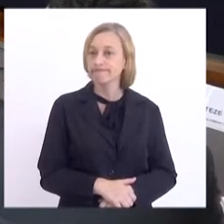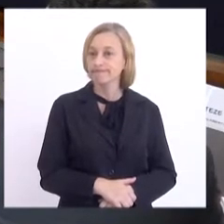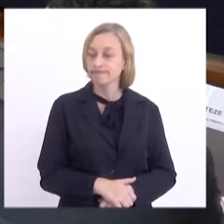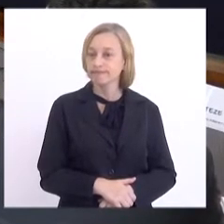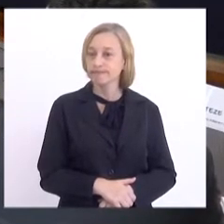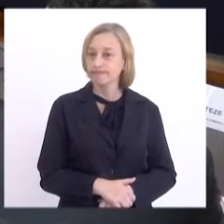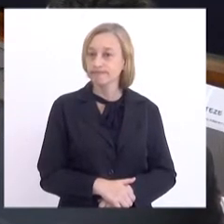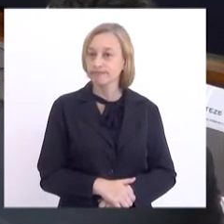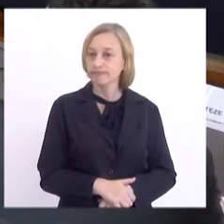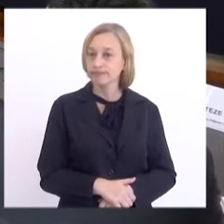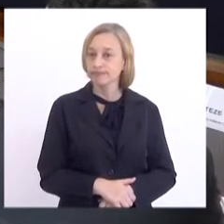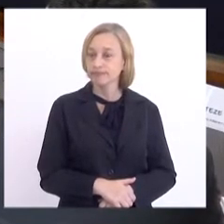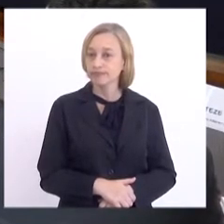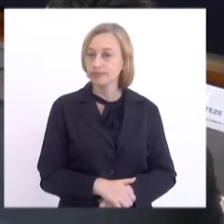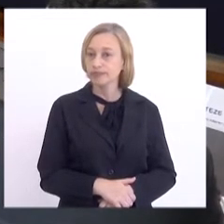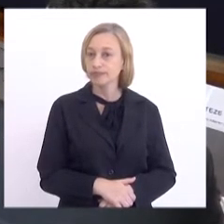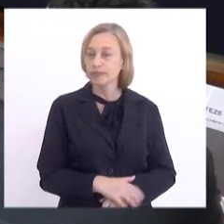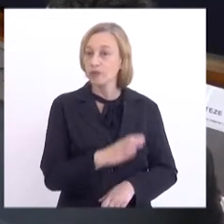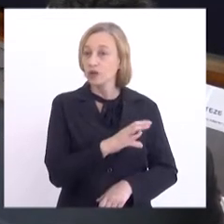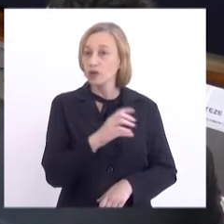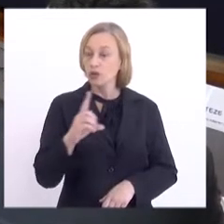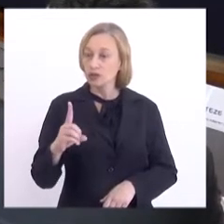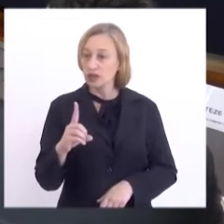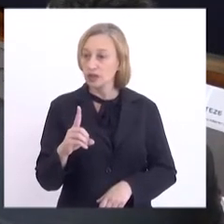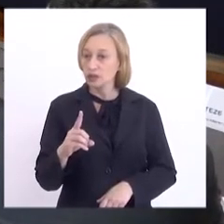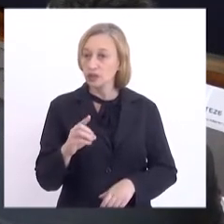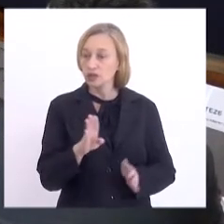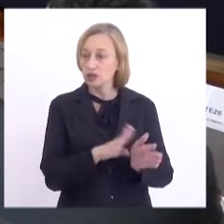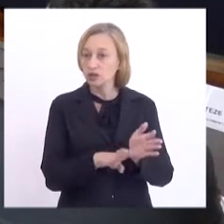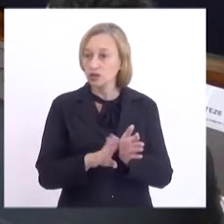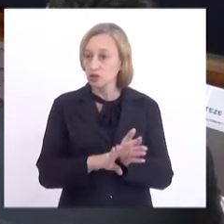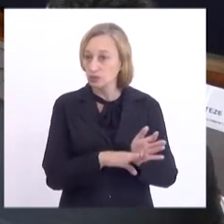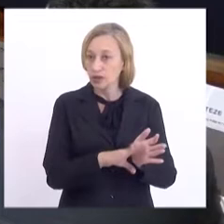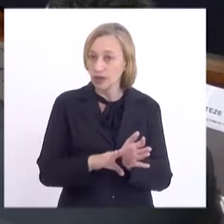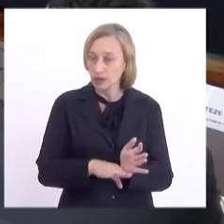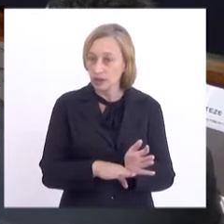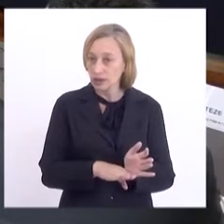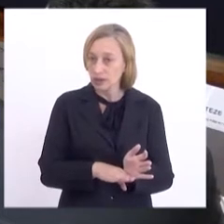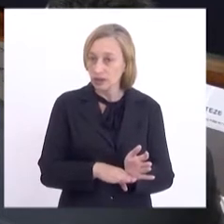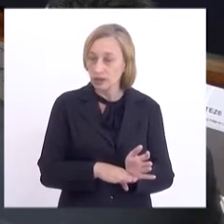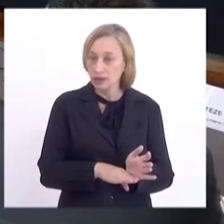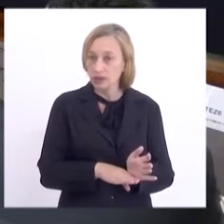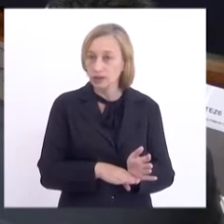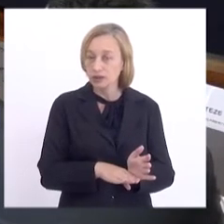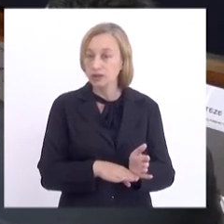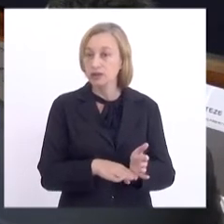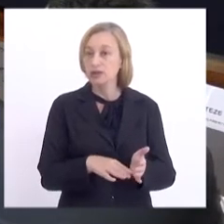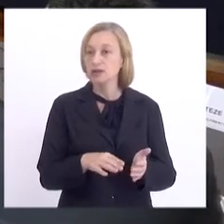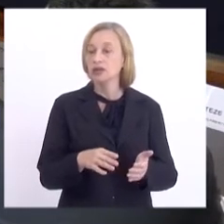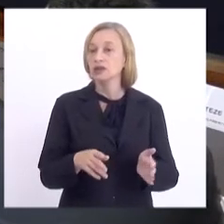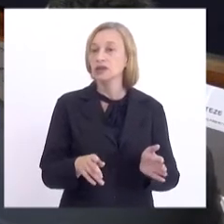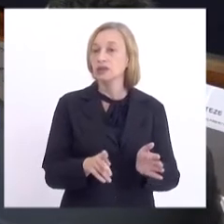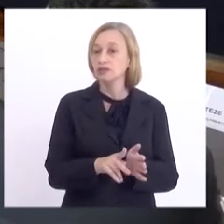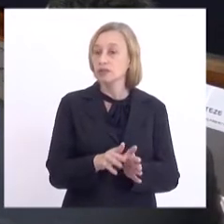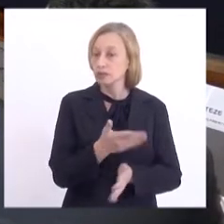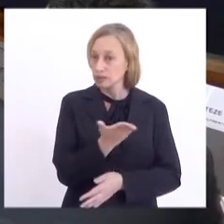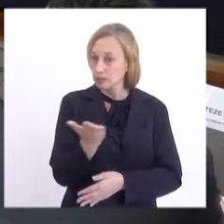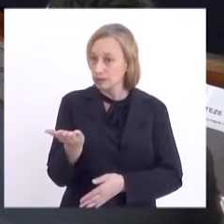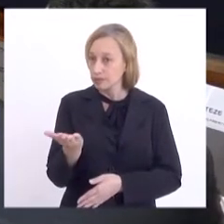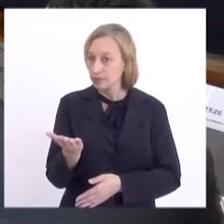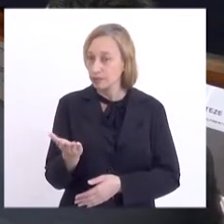os ordenadores de despesa que são mim parte os senhores